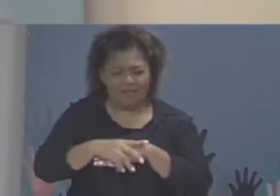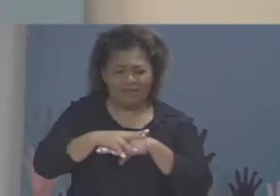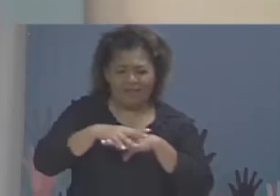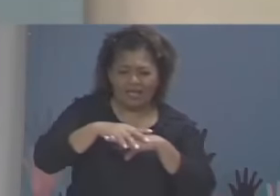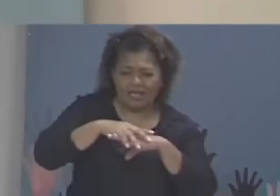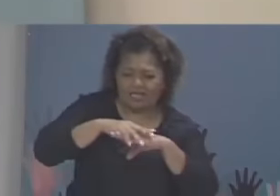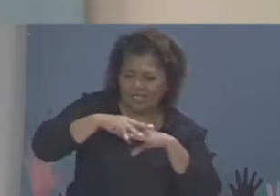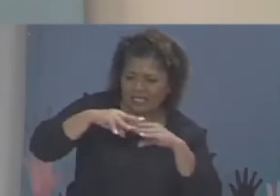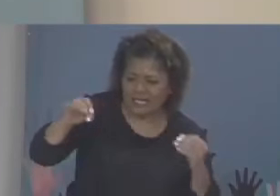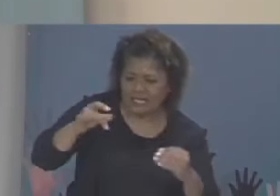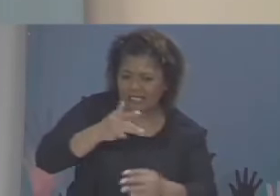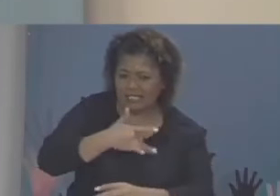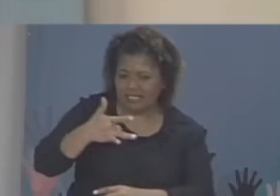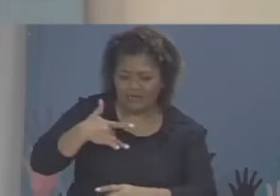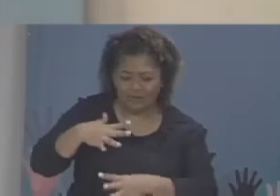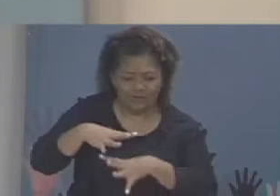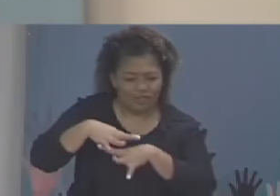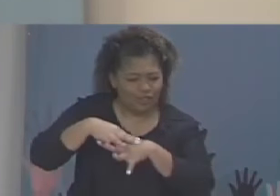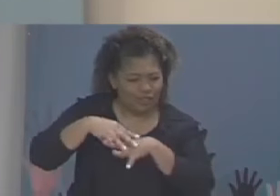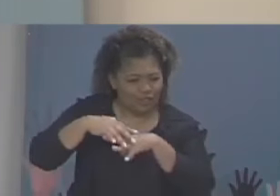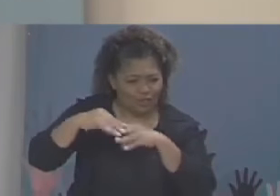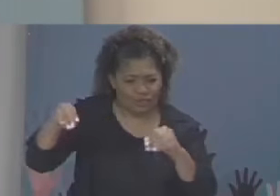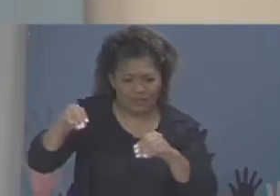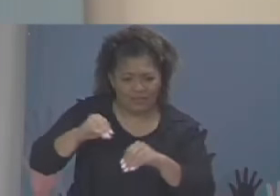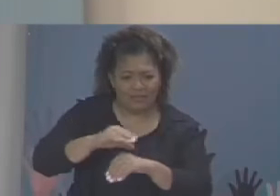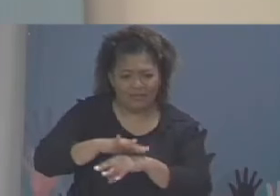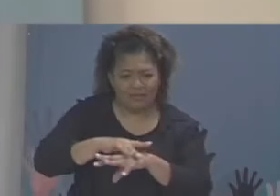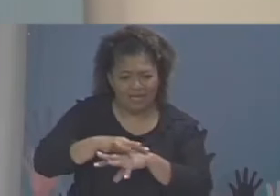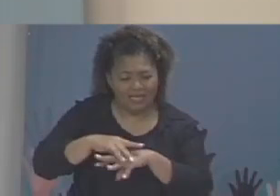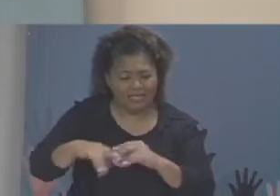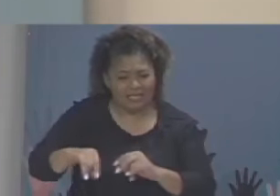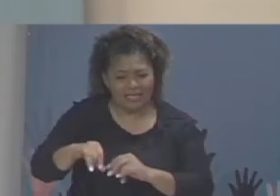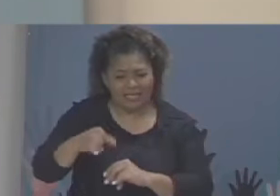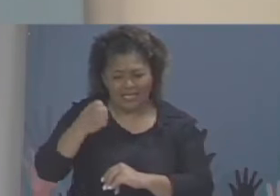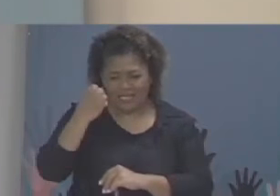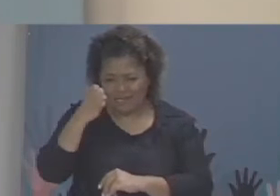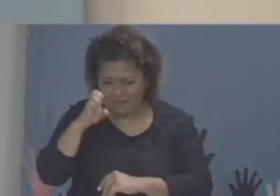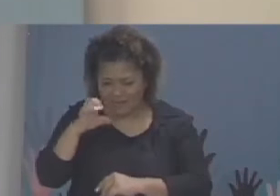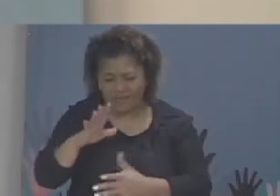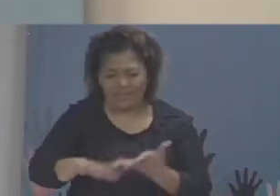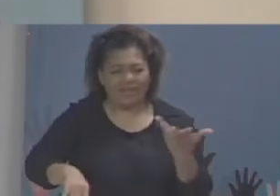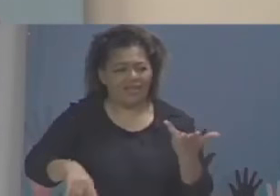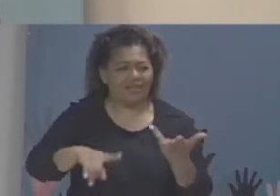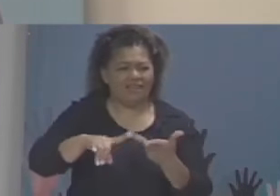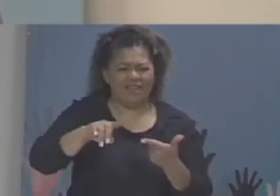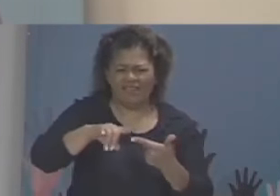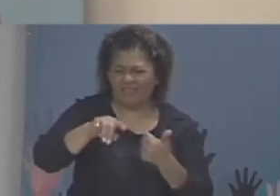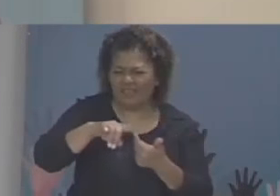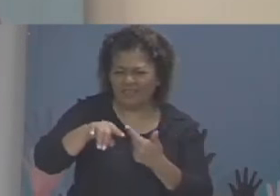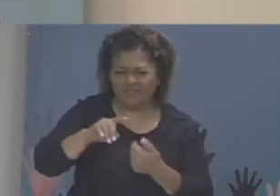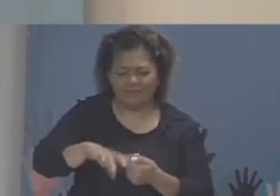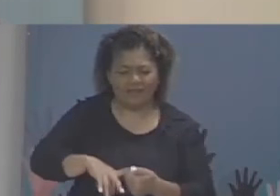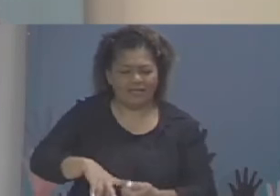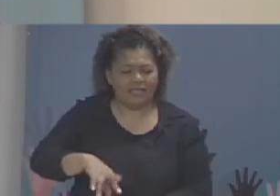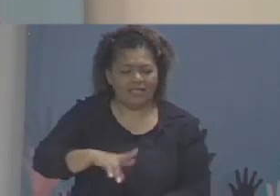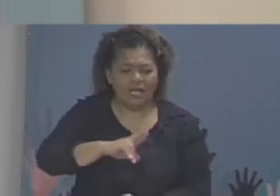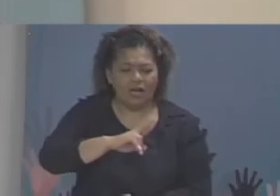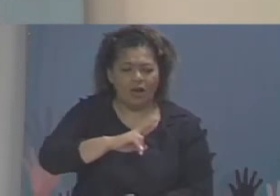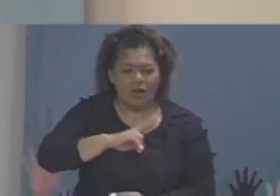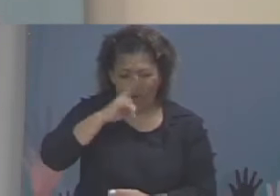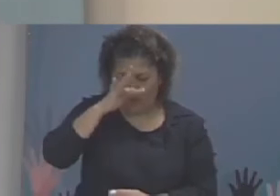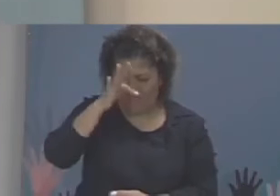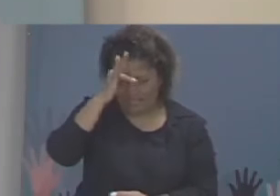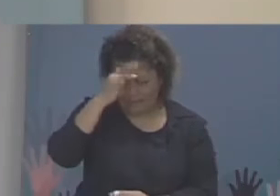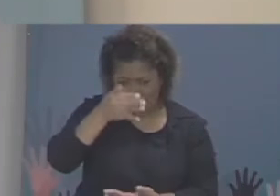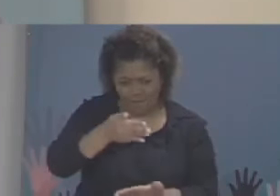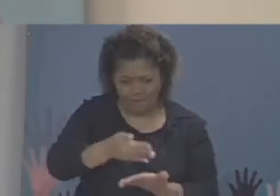especial. Nós não utilizamos sequer a palavra cura em psicologia. Nós utilizamos tratamento, ao passo que nós não conhecemos a etiologia daquela